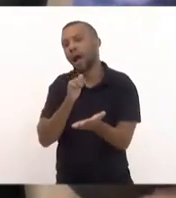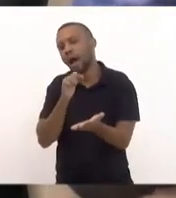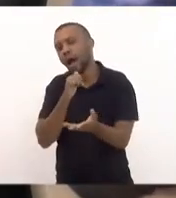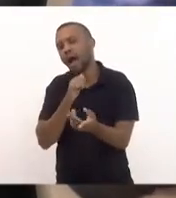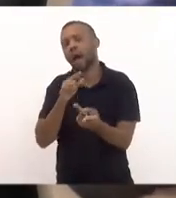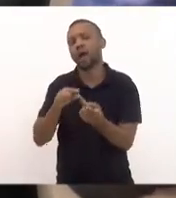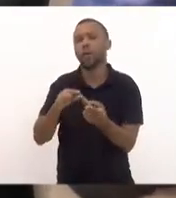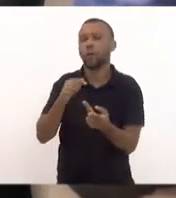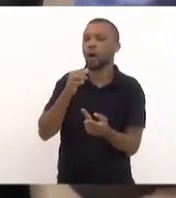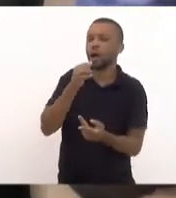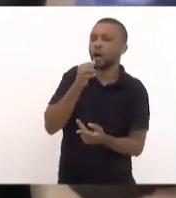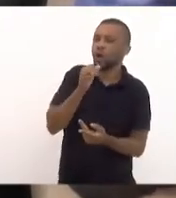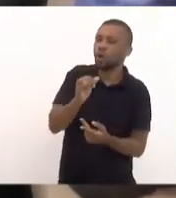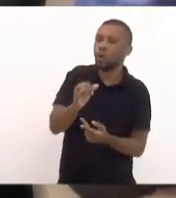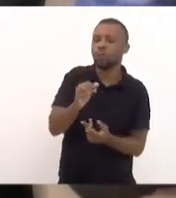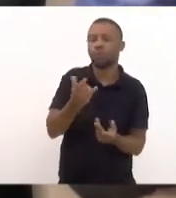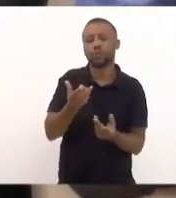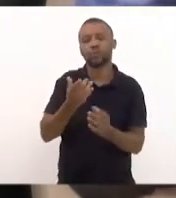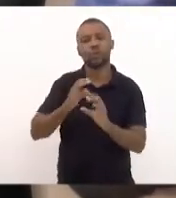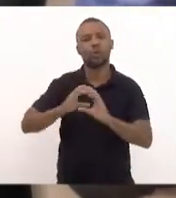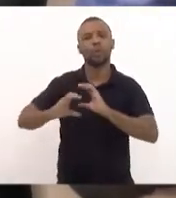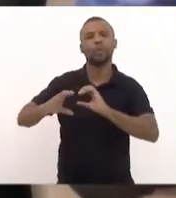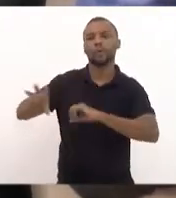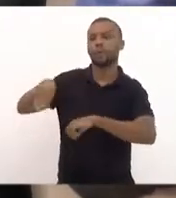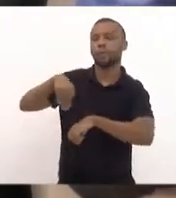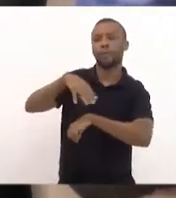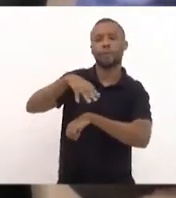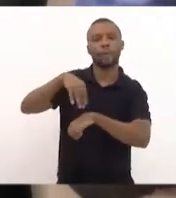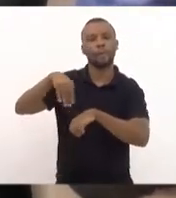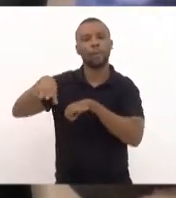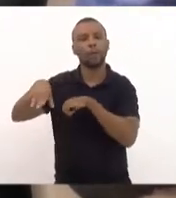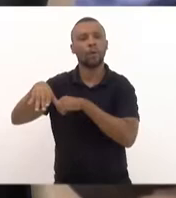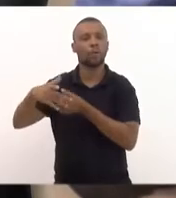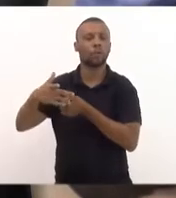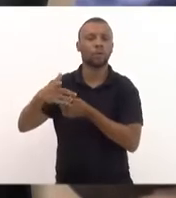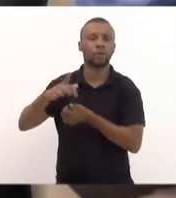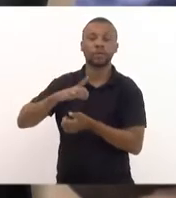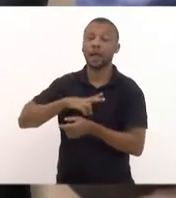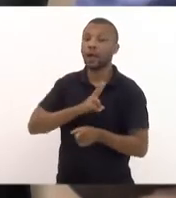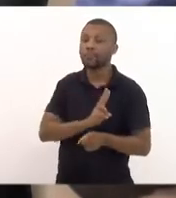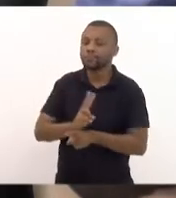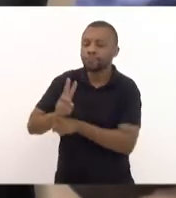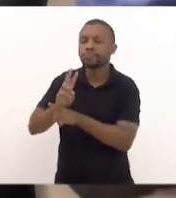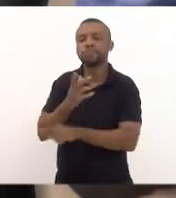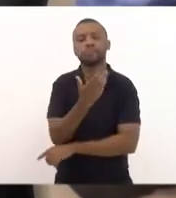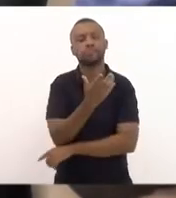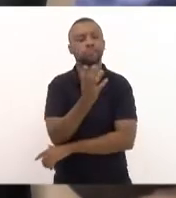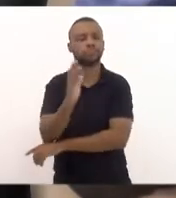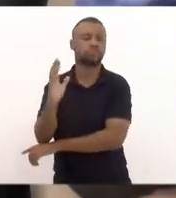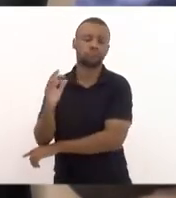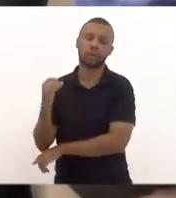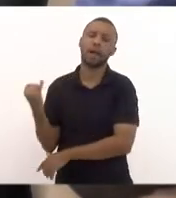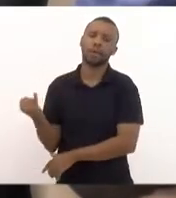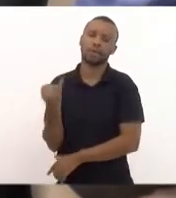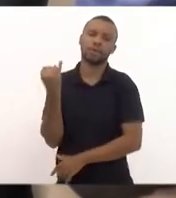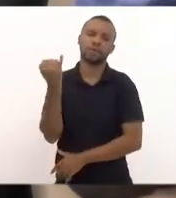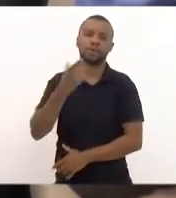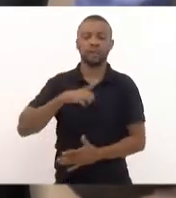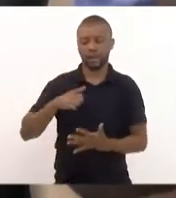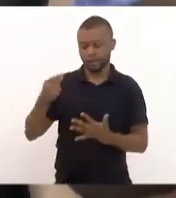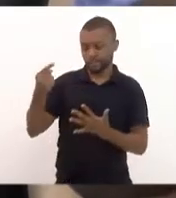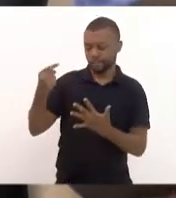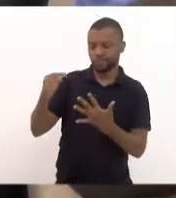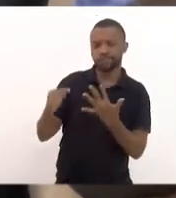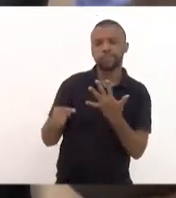comunicações, né? Precisa proteger o meio ambiente também, compatibilizar essas coisas todas, é compatibilizável. Eu acho que uma das coisas positivas